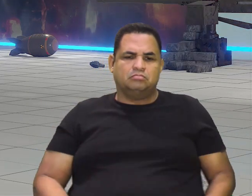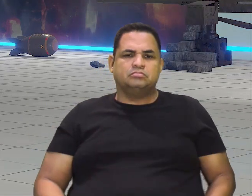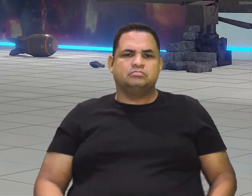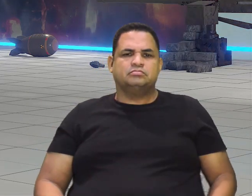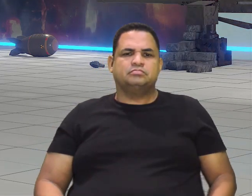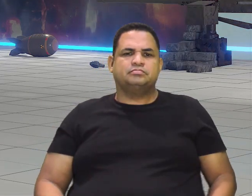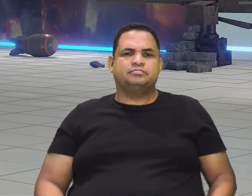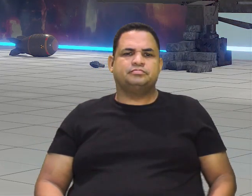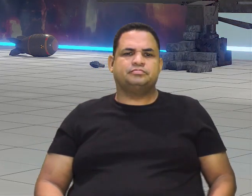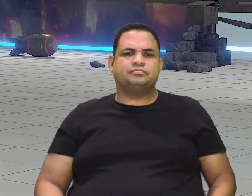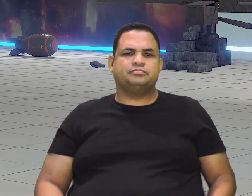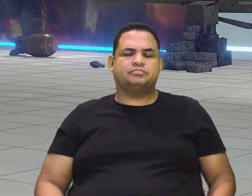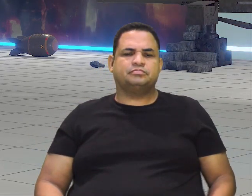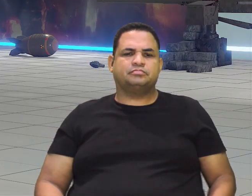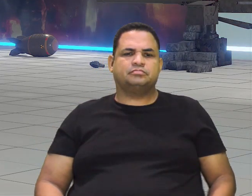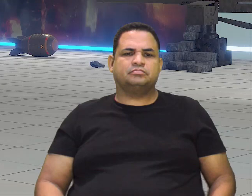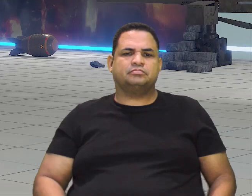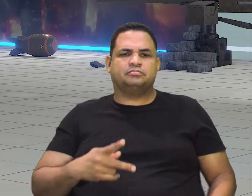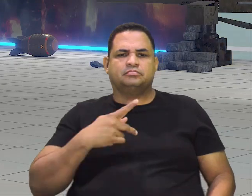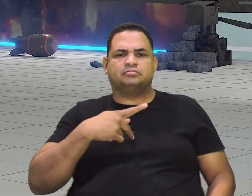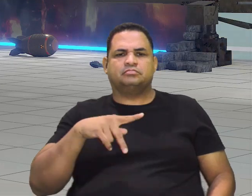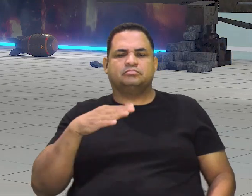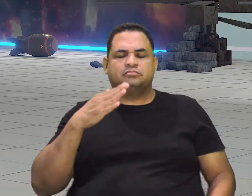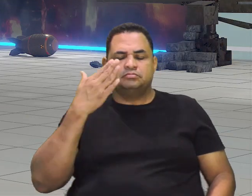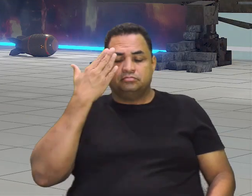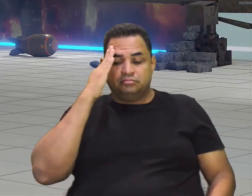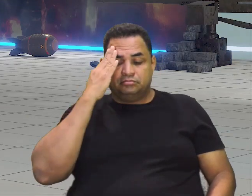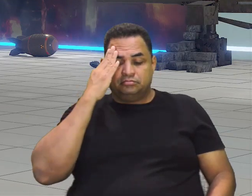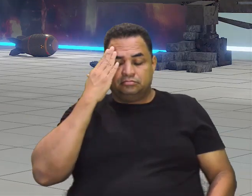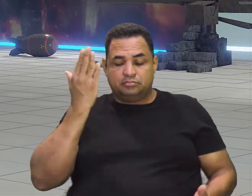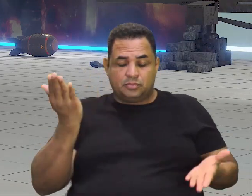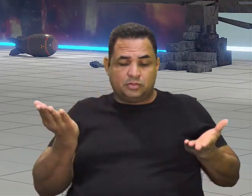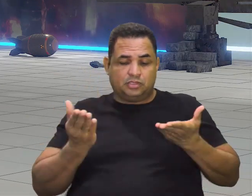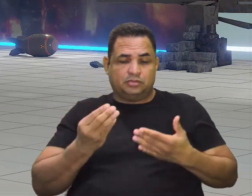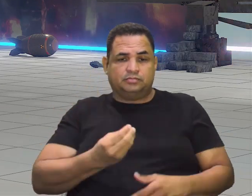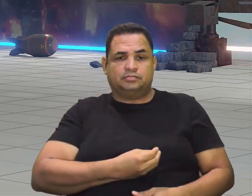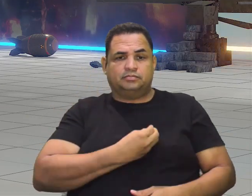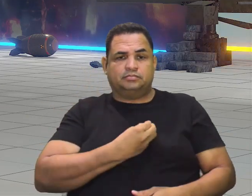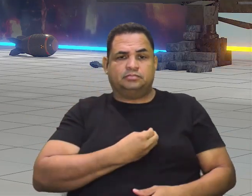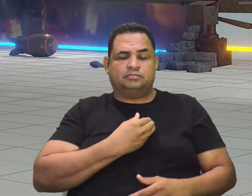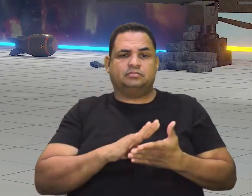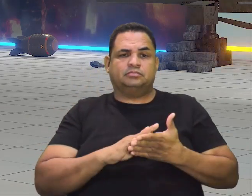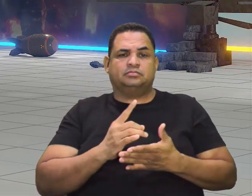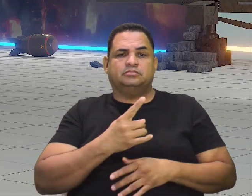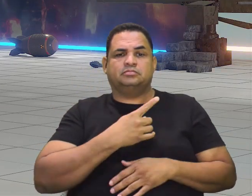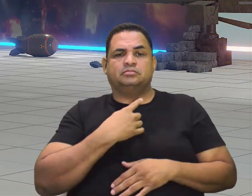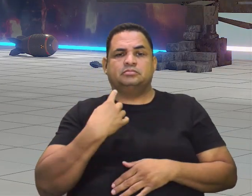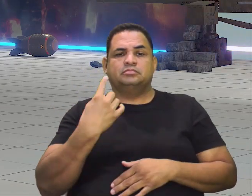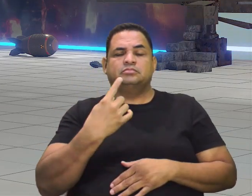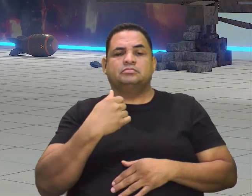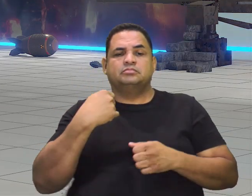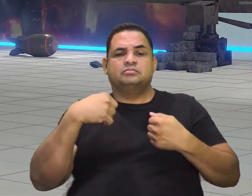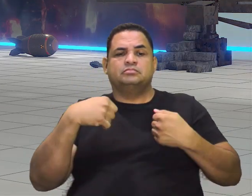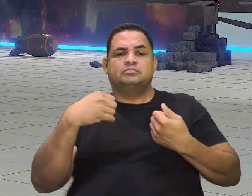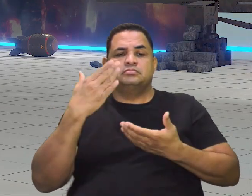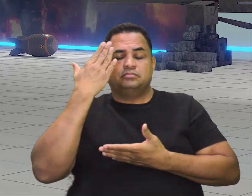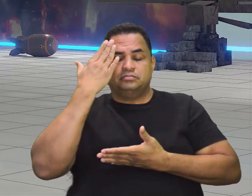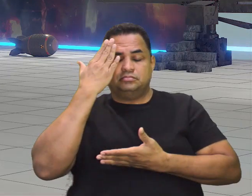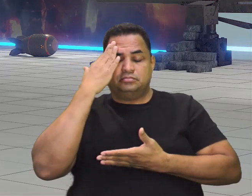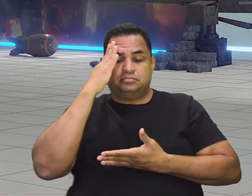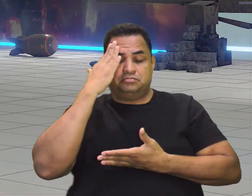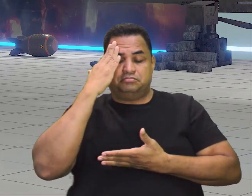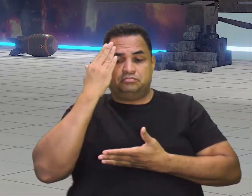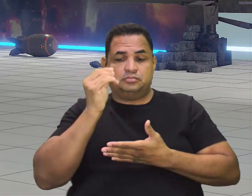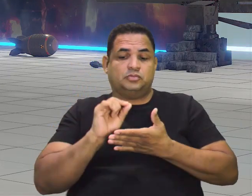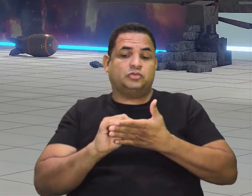O grande problema é que, para nós compreendermos o presente, o que está acontecendo hoje, nós precisamos